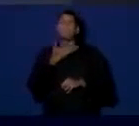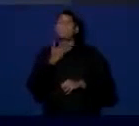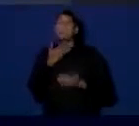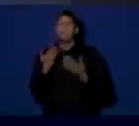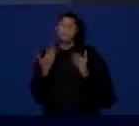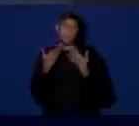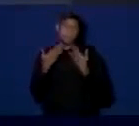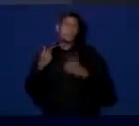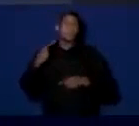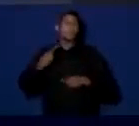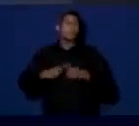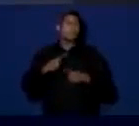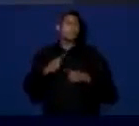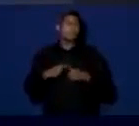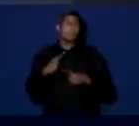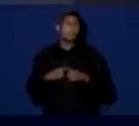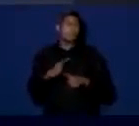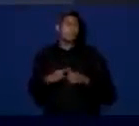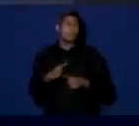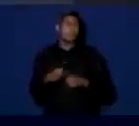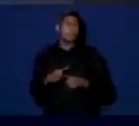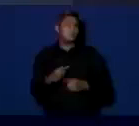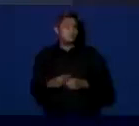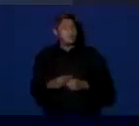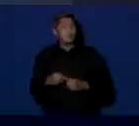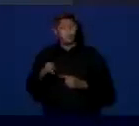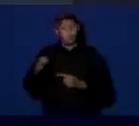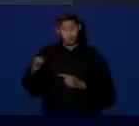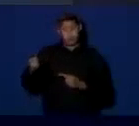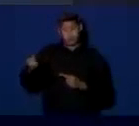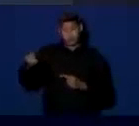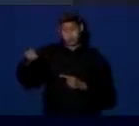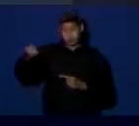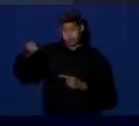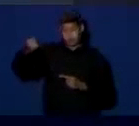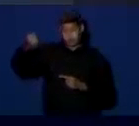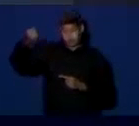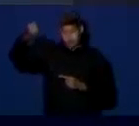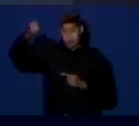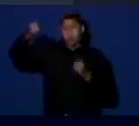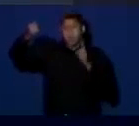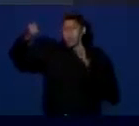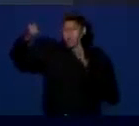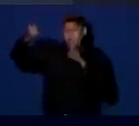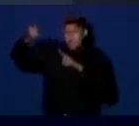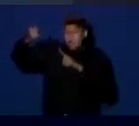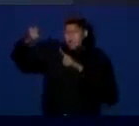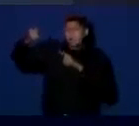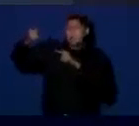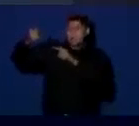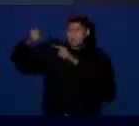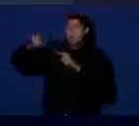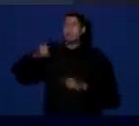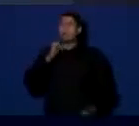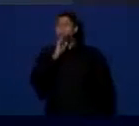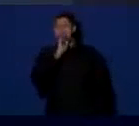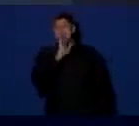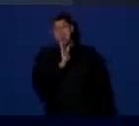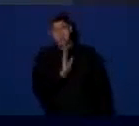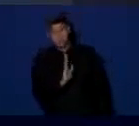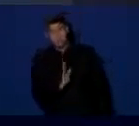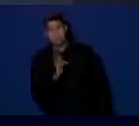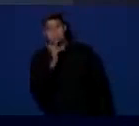papo, por que será que ao juros subir americano, a moeda brasileira